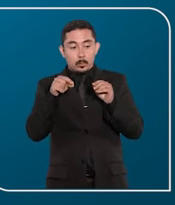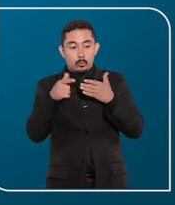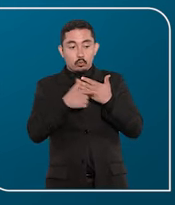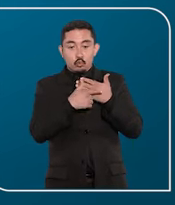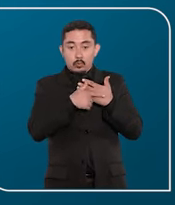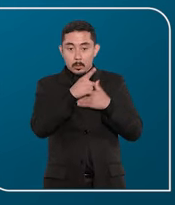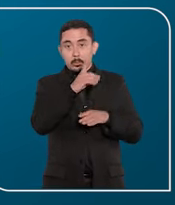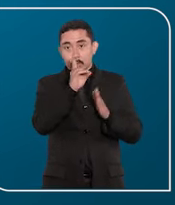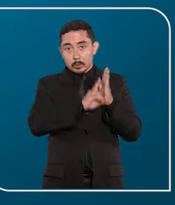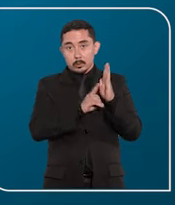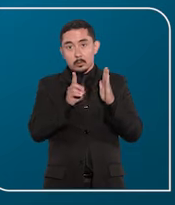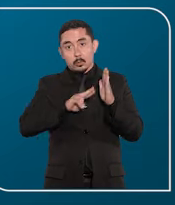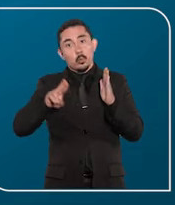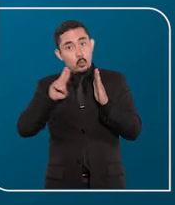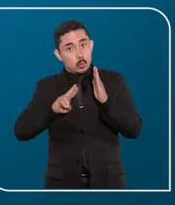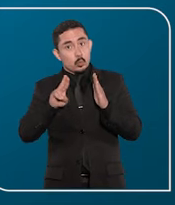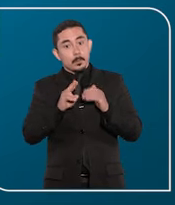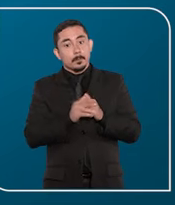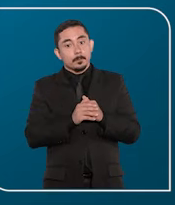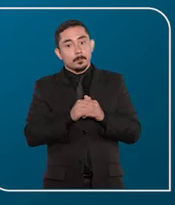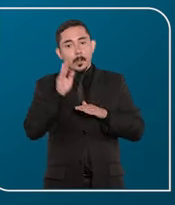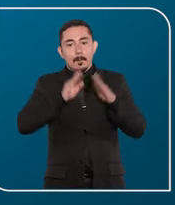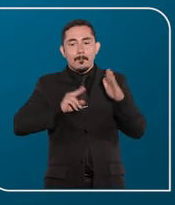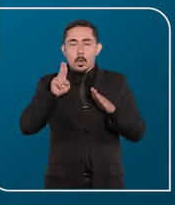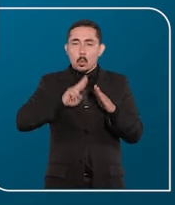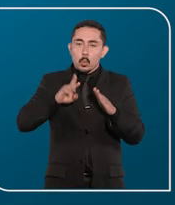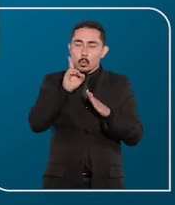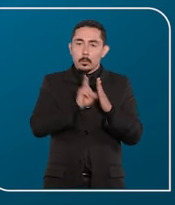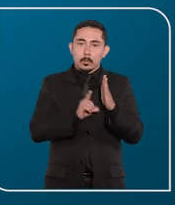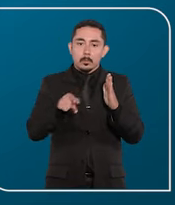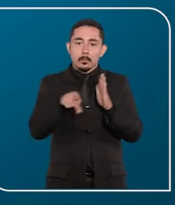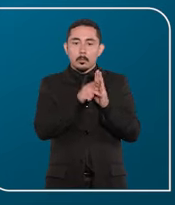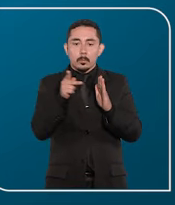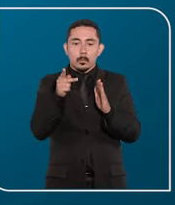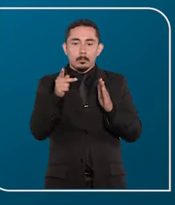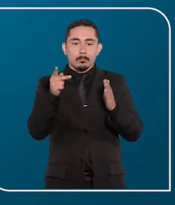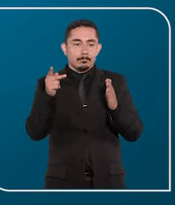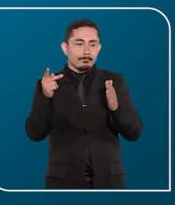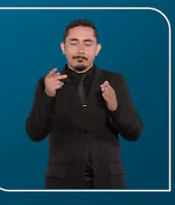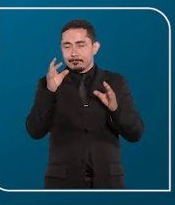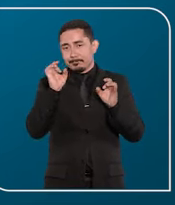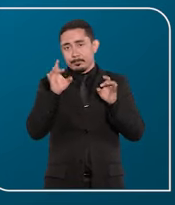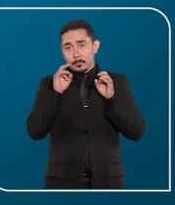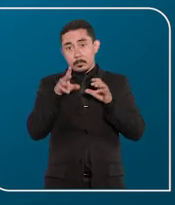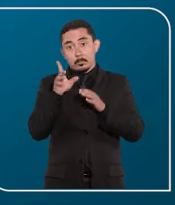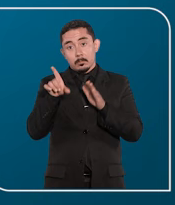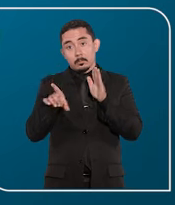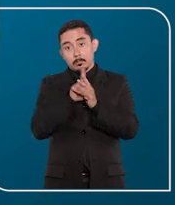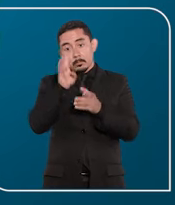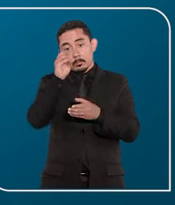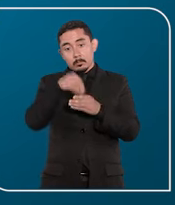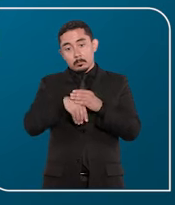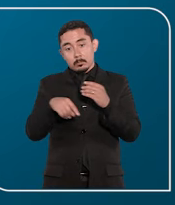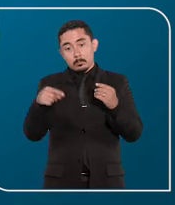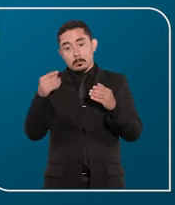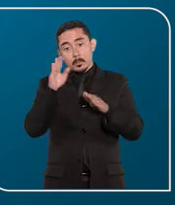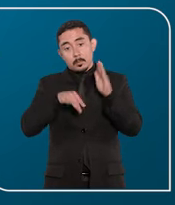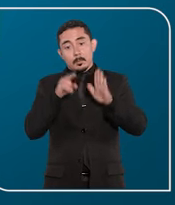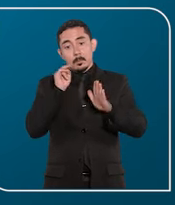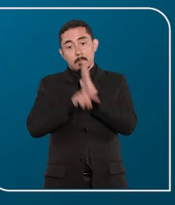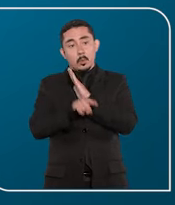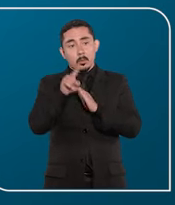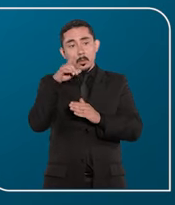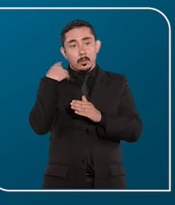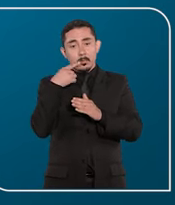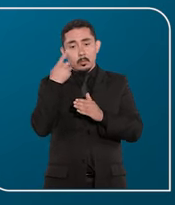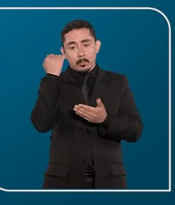condição de exercitores, por vezes de artistas da lei, né, e aí aparece de novo aquela primeira pergunta, por que que o advogado é indispensável?